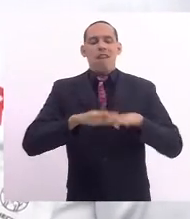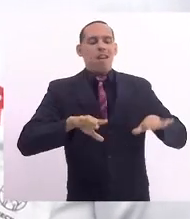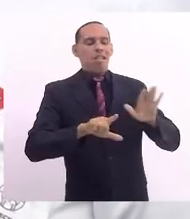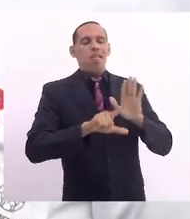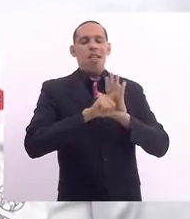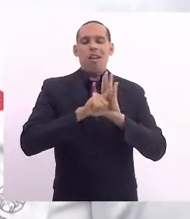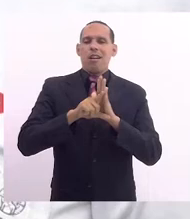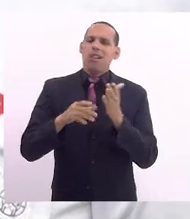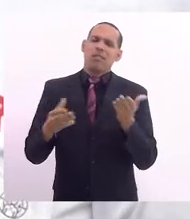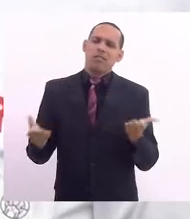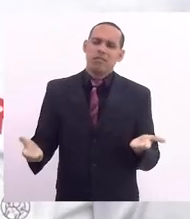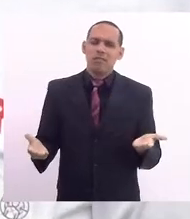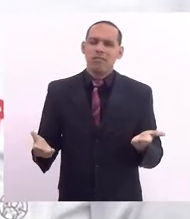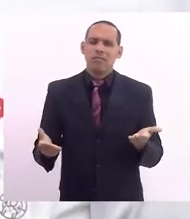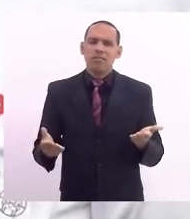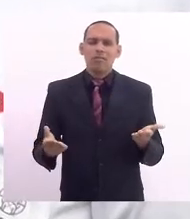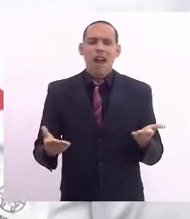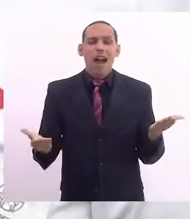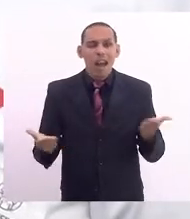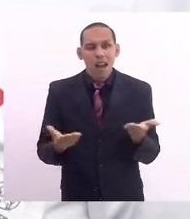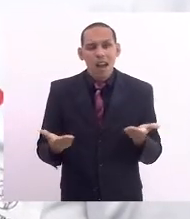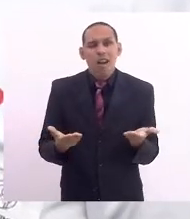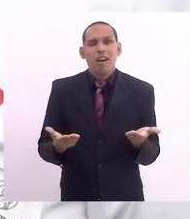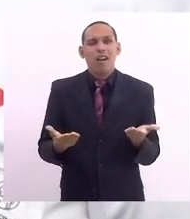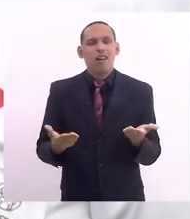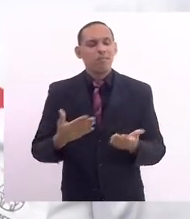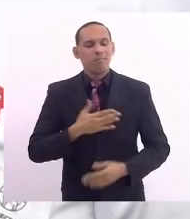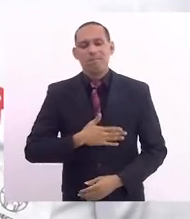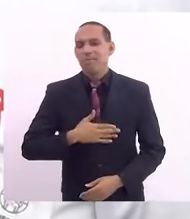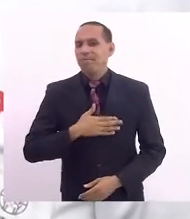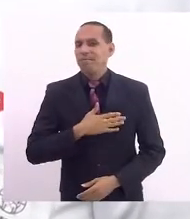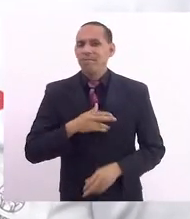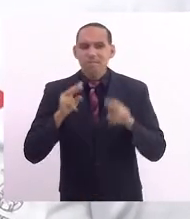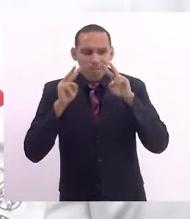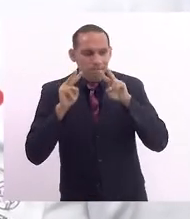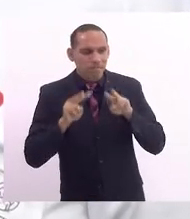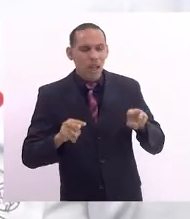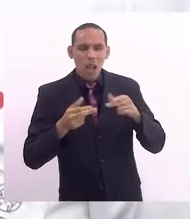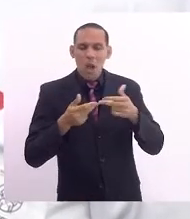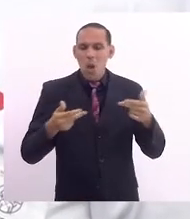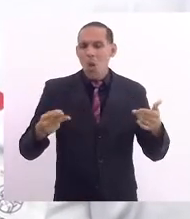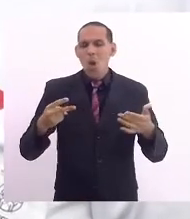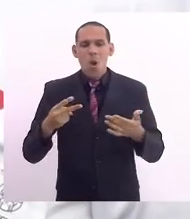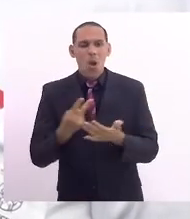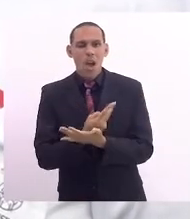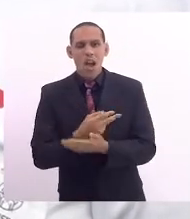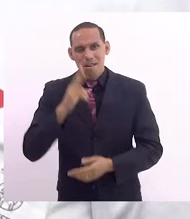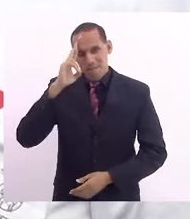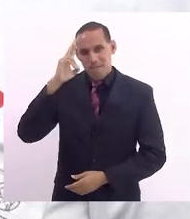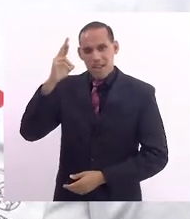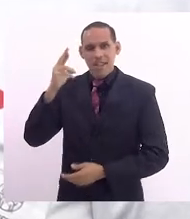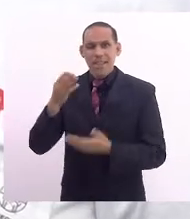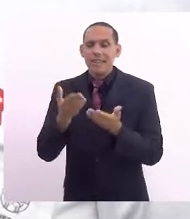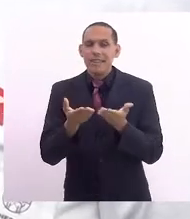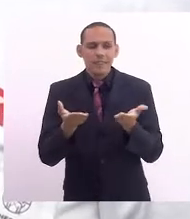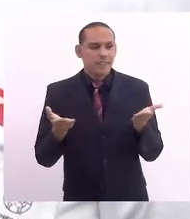é muito gratificante ver isso tudo que está acontecendo aqui, essas pessoas, esses líderes,